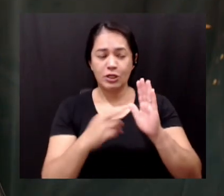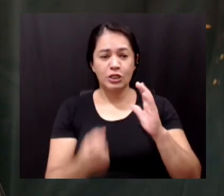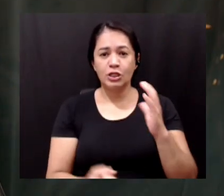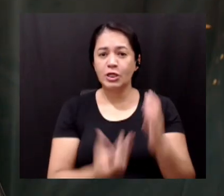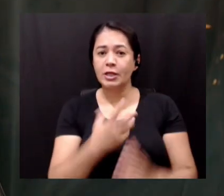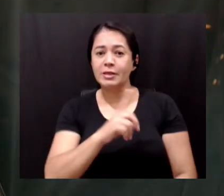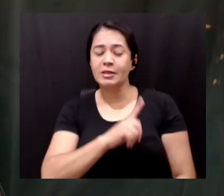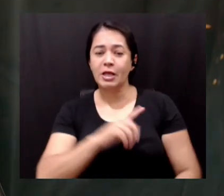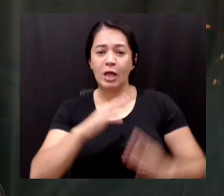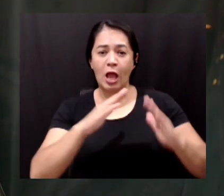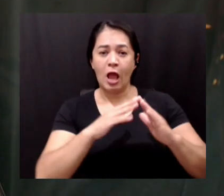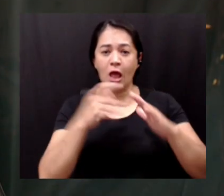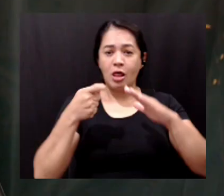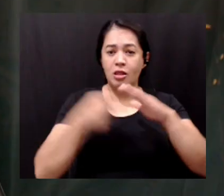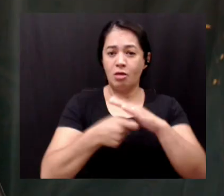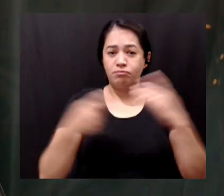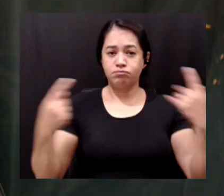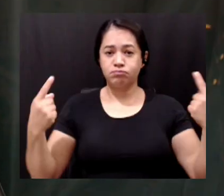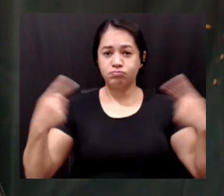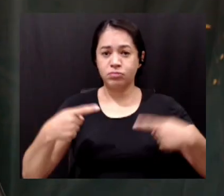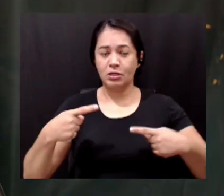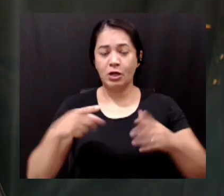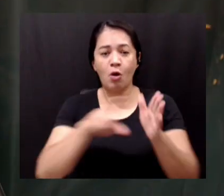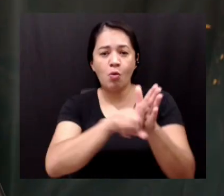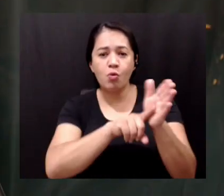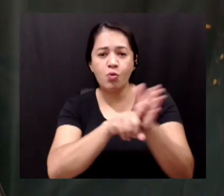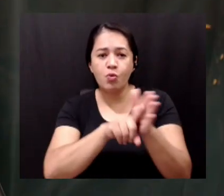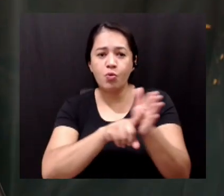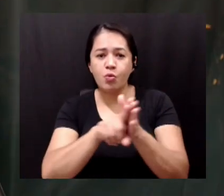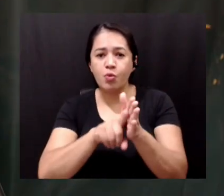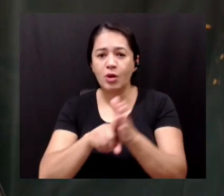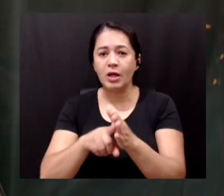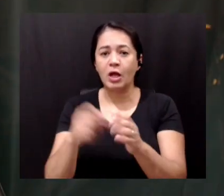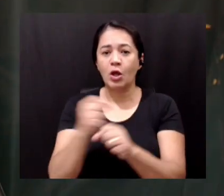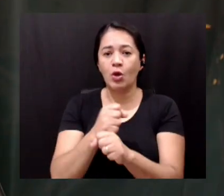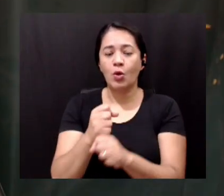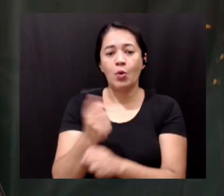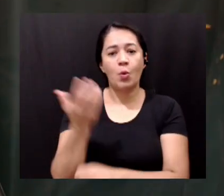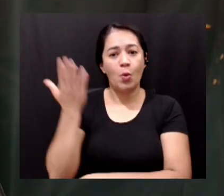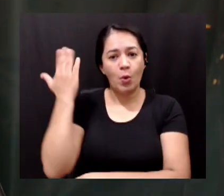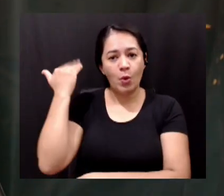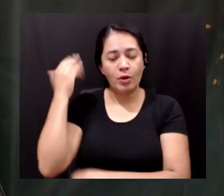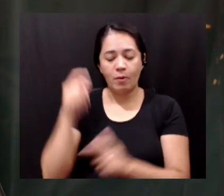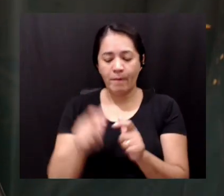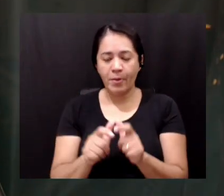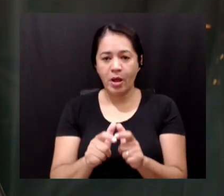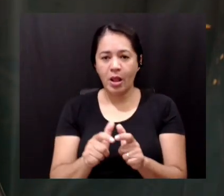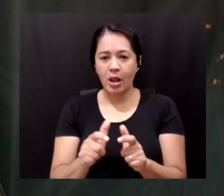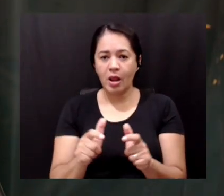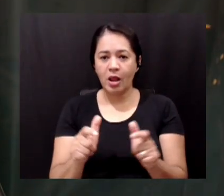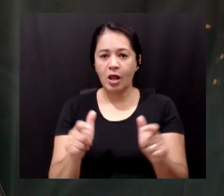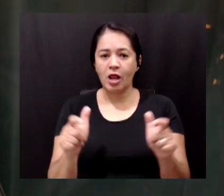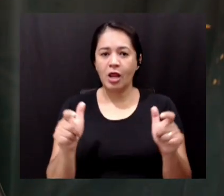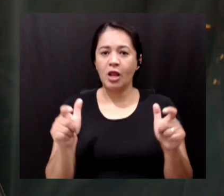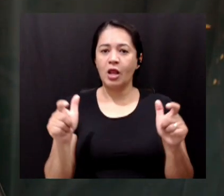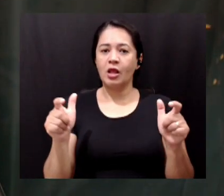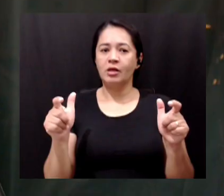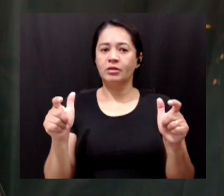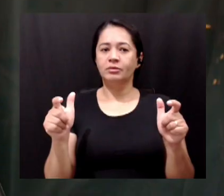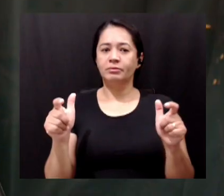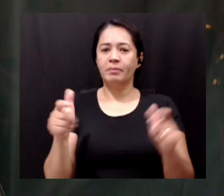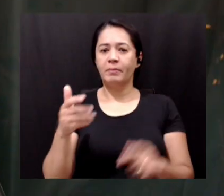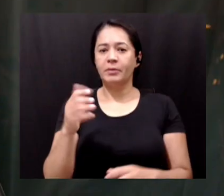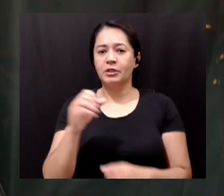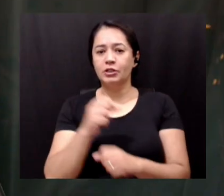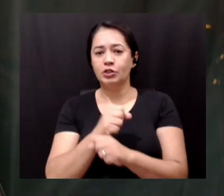dados da pesquisa DataHub no ano passado. O crescimento desse segmento entre 2021 e abril